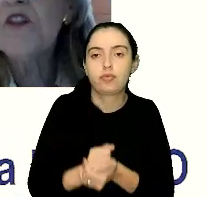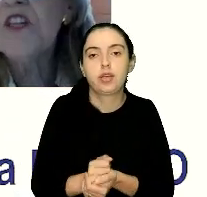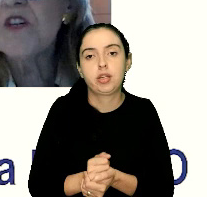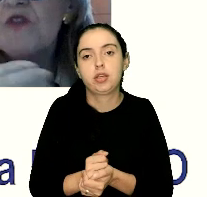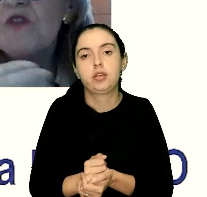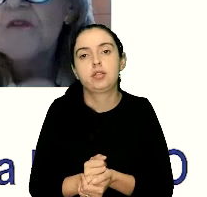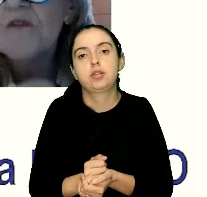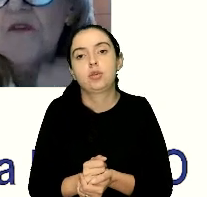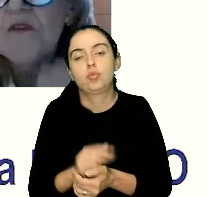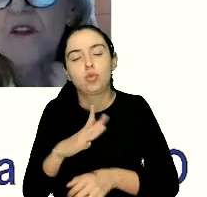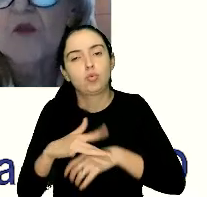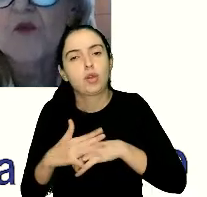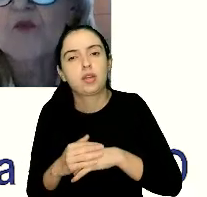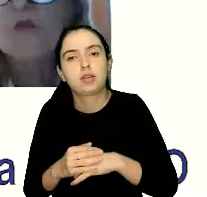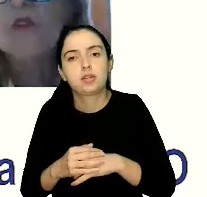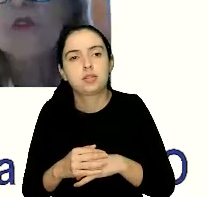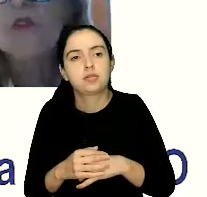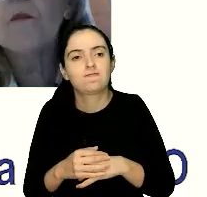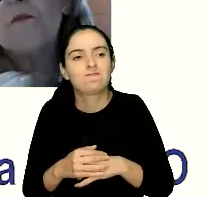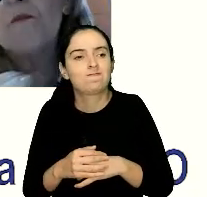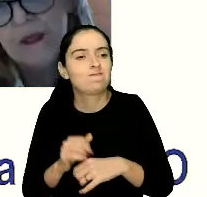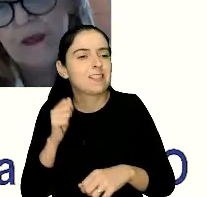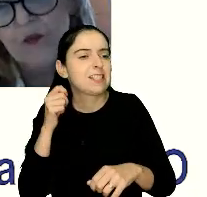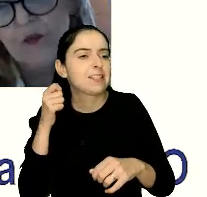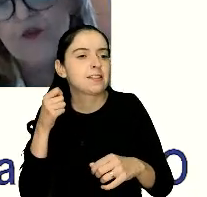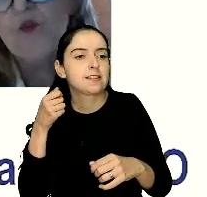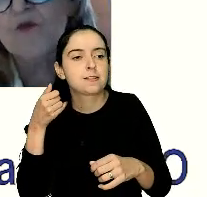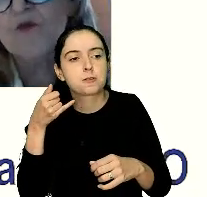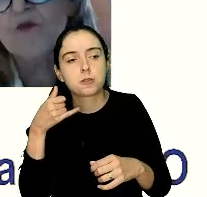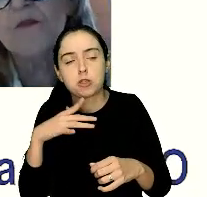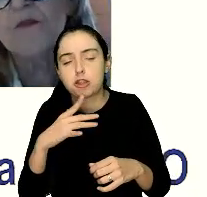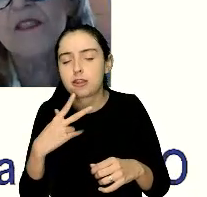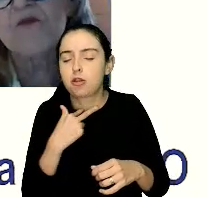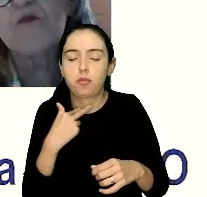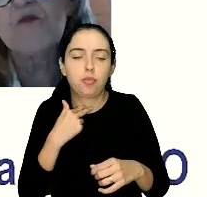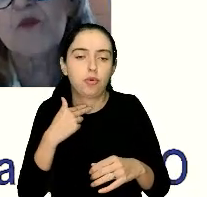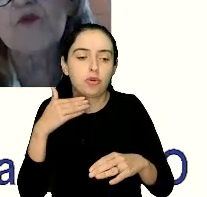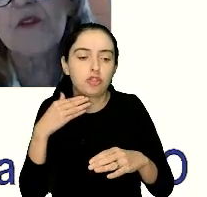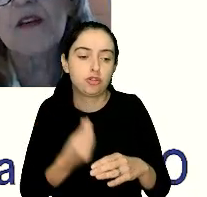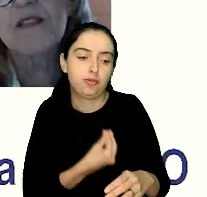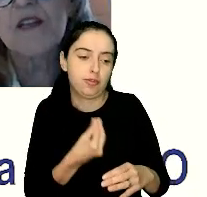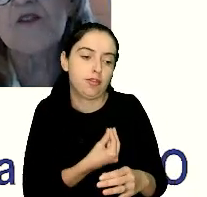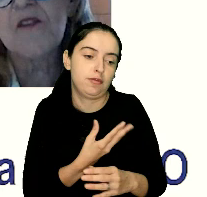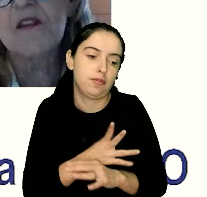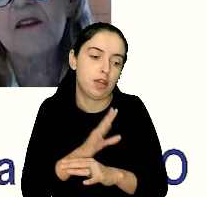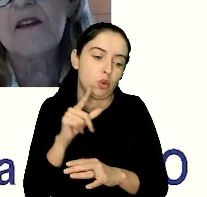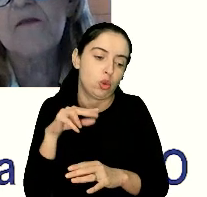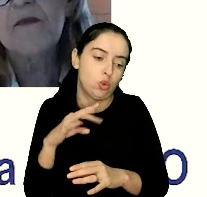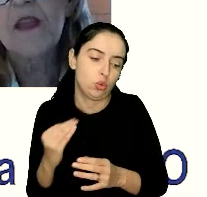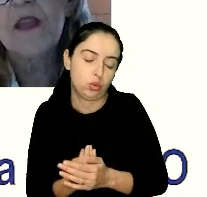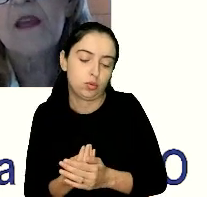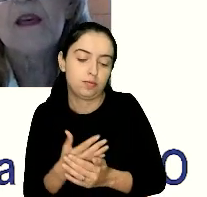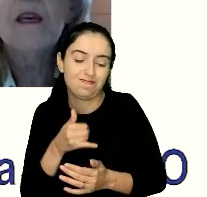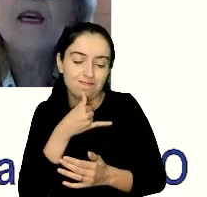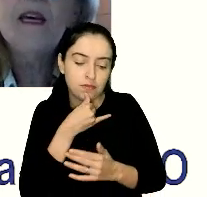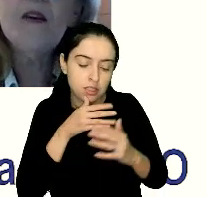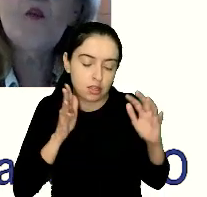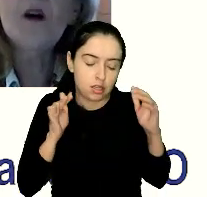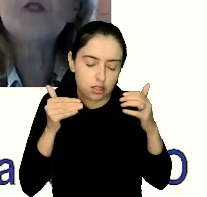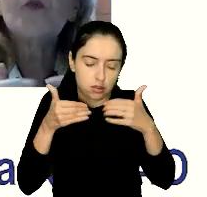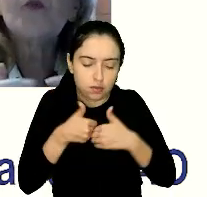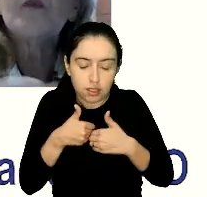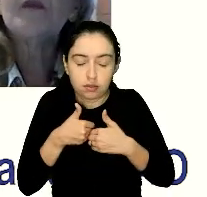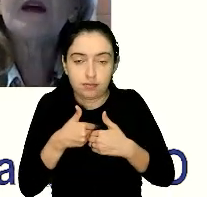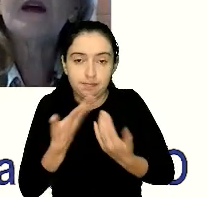foram impedidos de viver esse luto. Então, os quadros depressivos, muitos deles advêm daí.